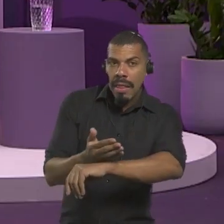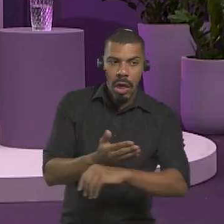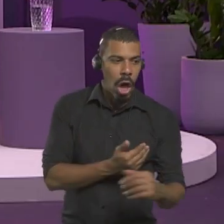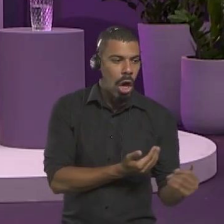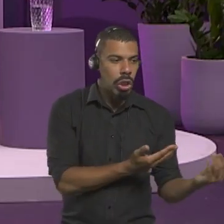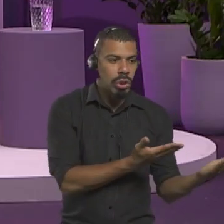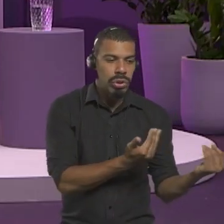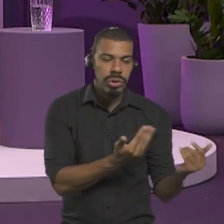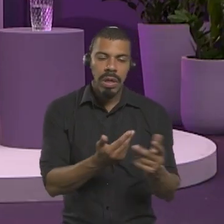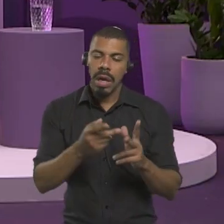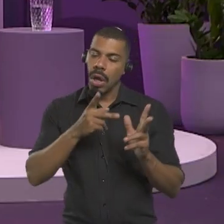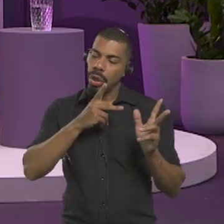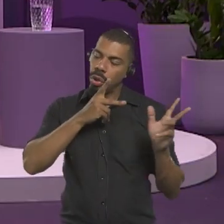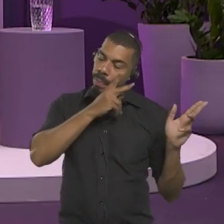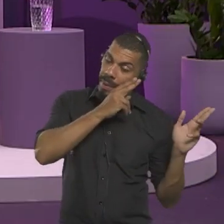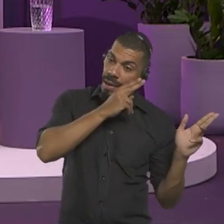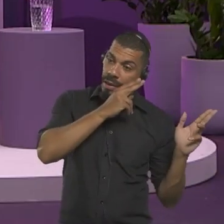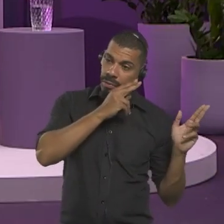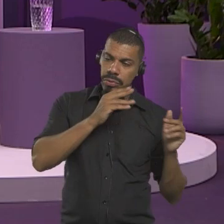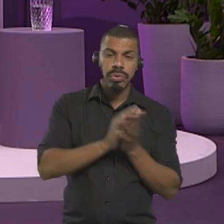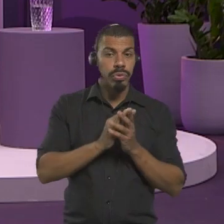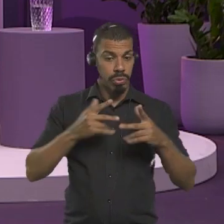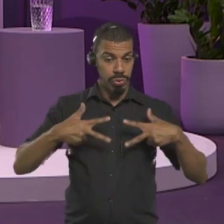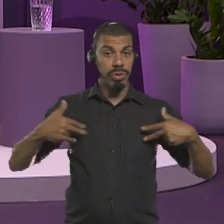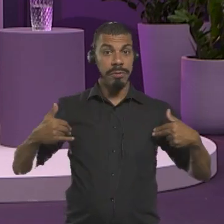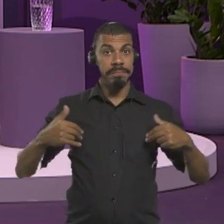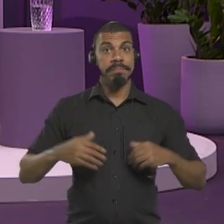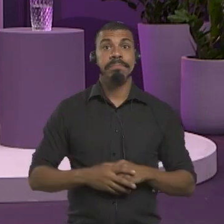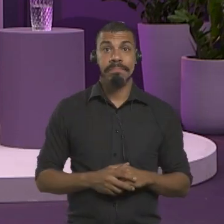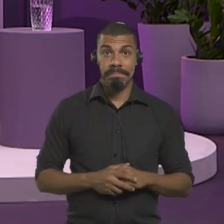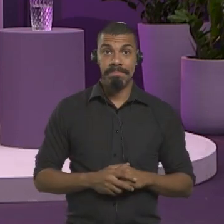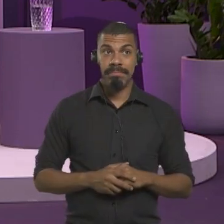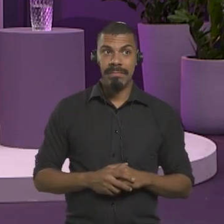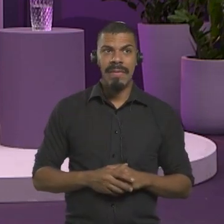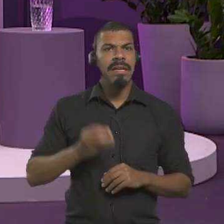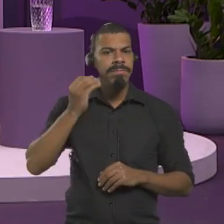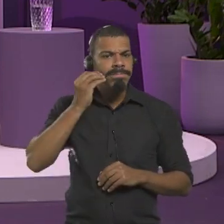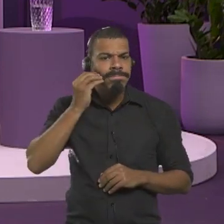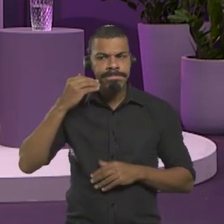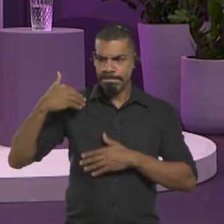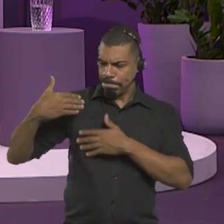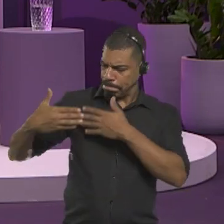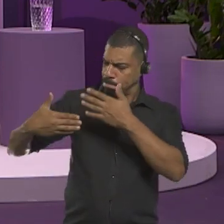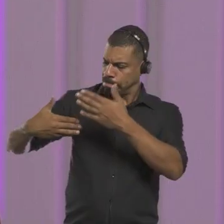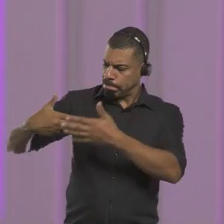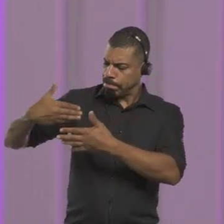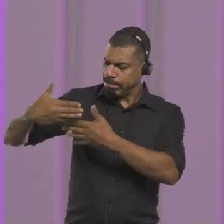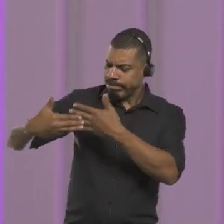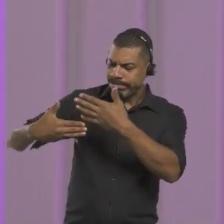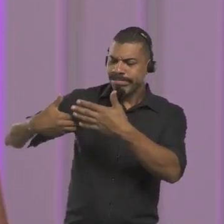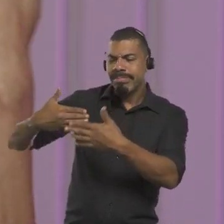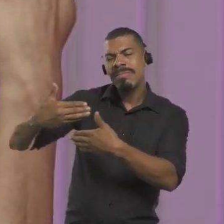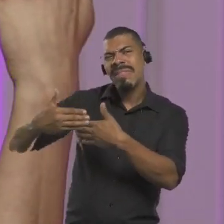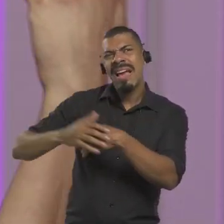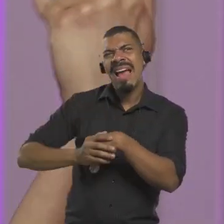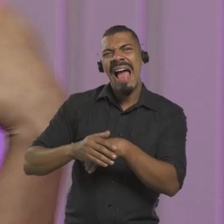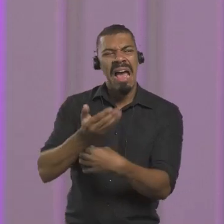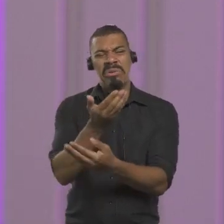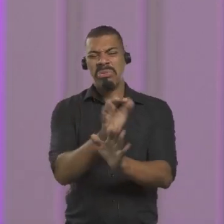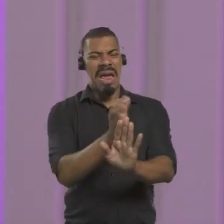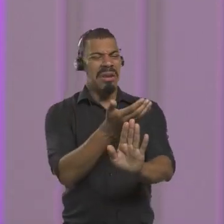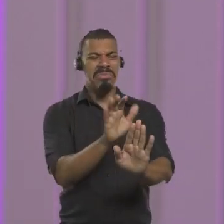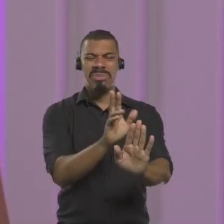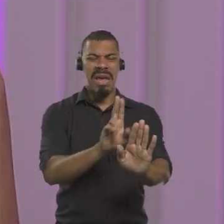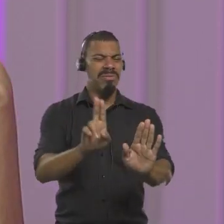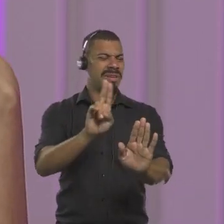adolescente, eu dormia de sutiã. Olha, E eu olha. venho tentando, é engraçado você falar isso, tirar, tirar, tipo, não quero, não